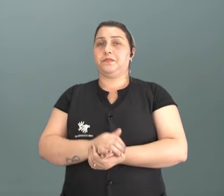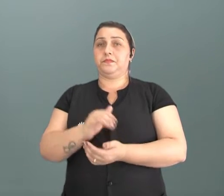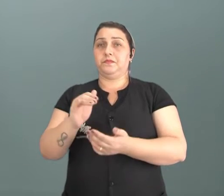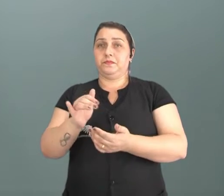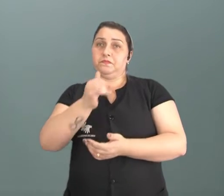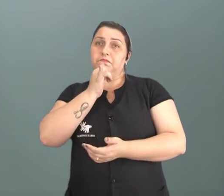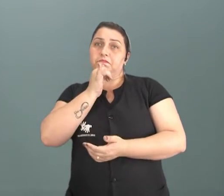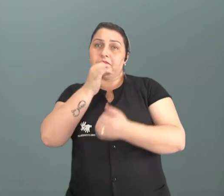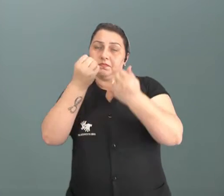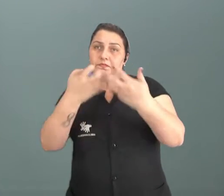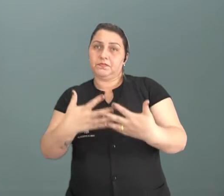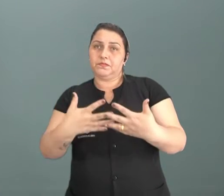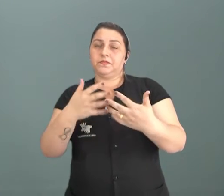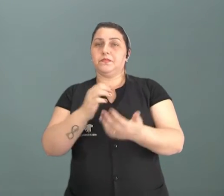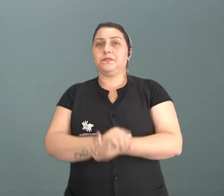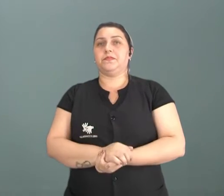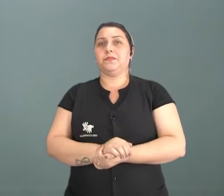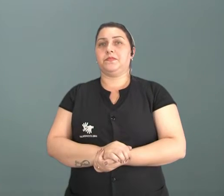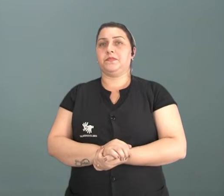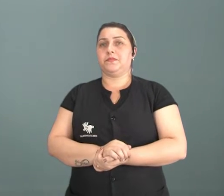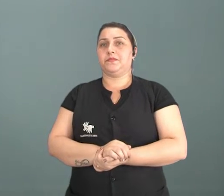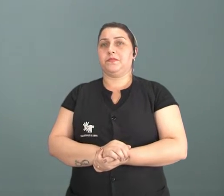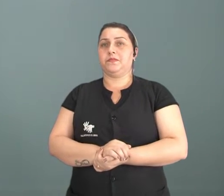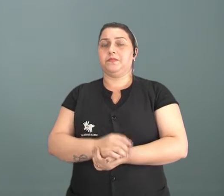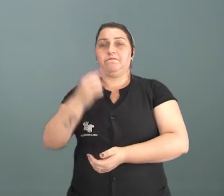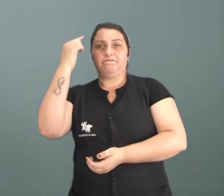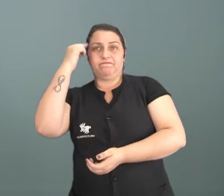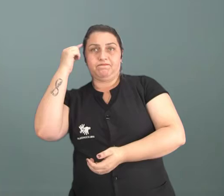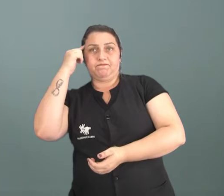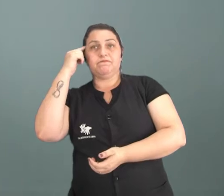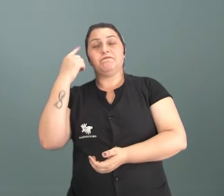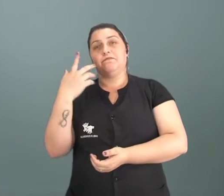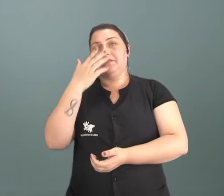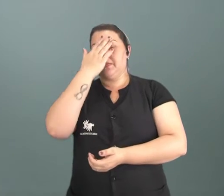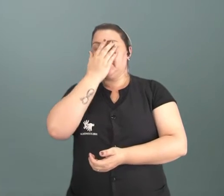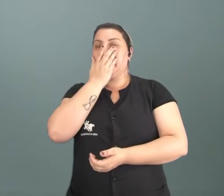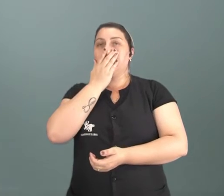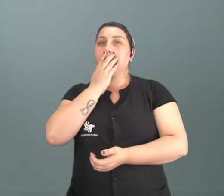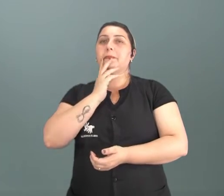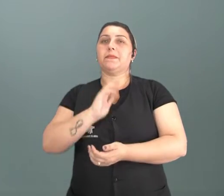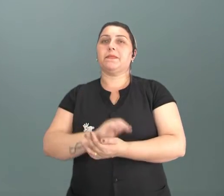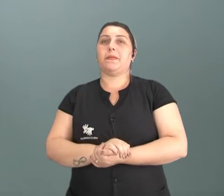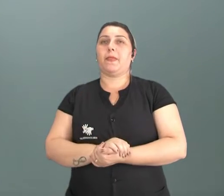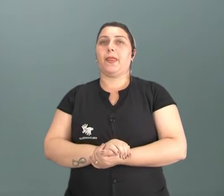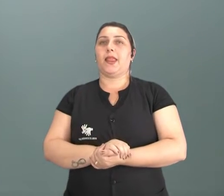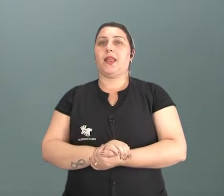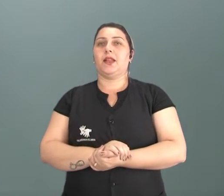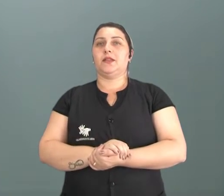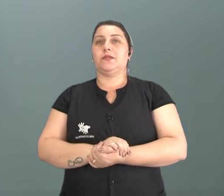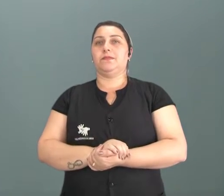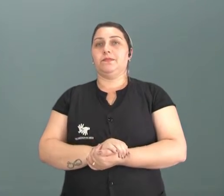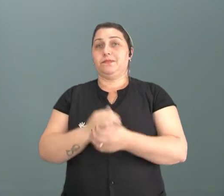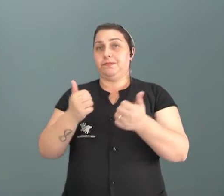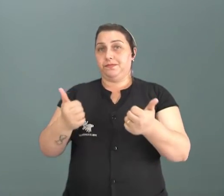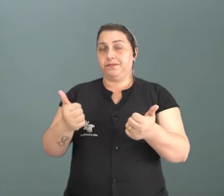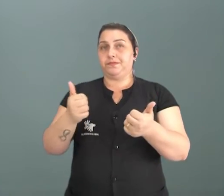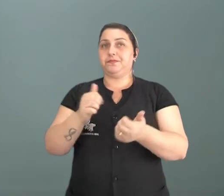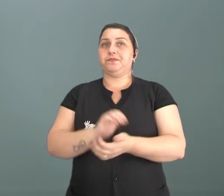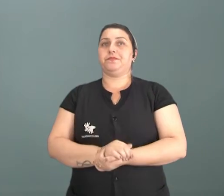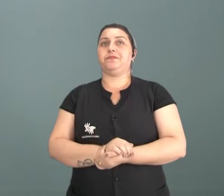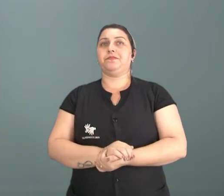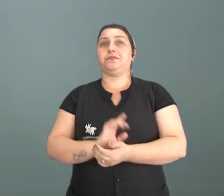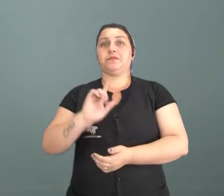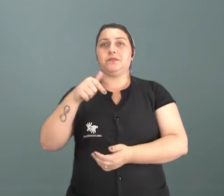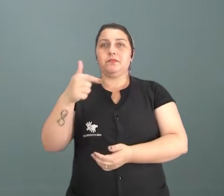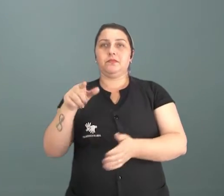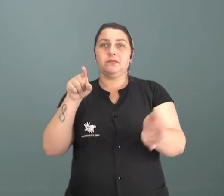eu acabei de citar. Não só a forma de pensar e também de agir. Mas também é considerado característica, tá bom? Vamos